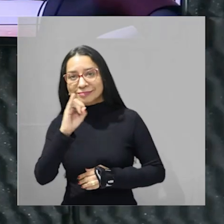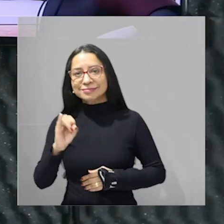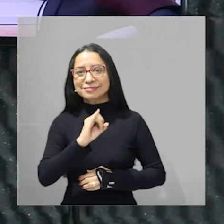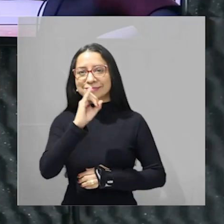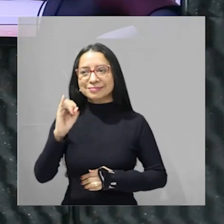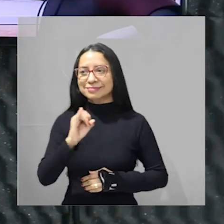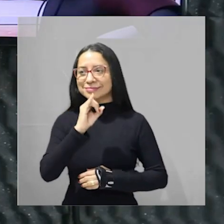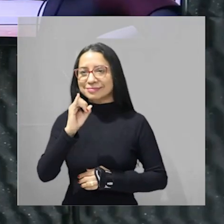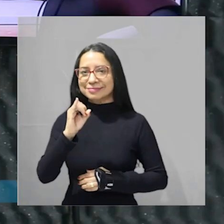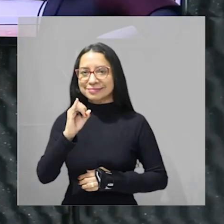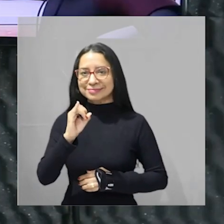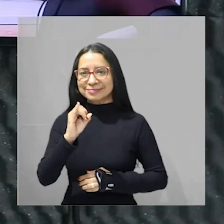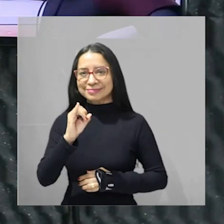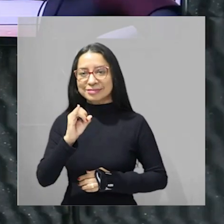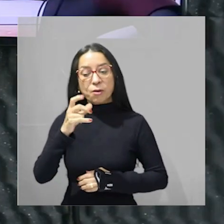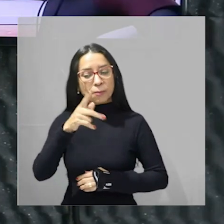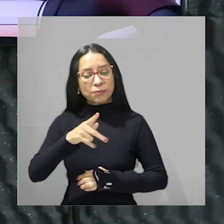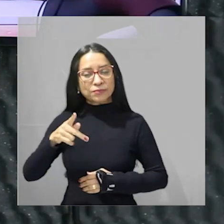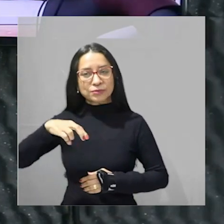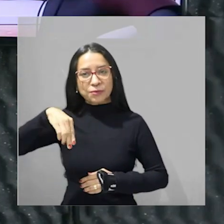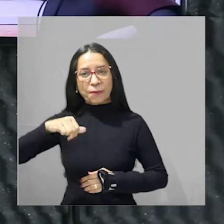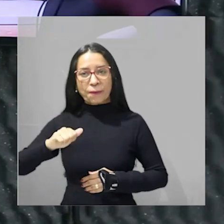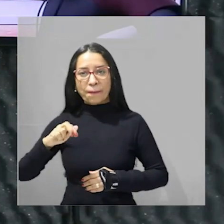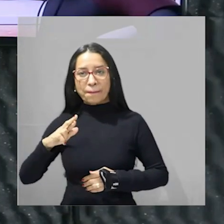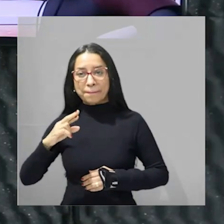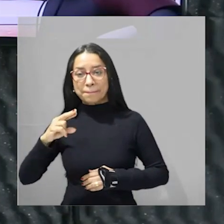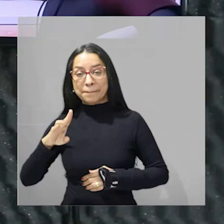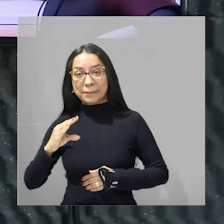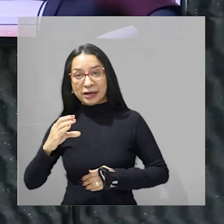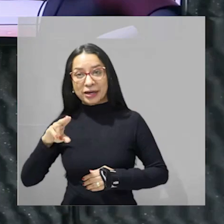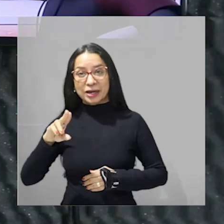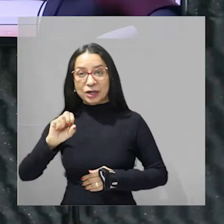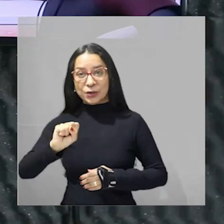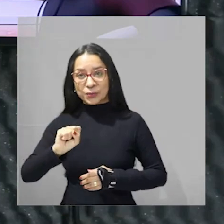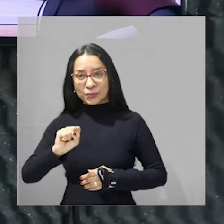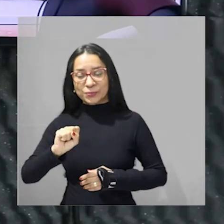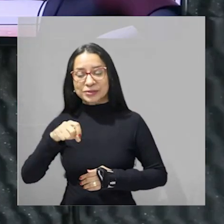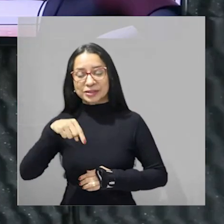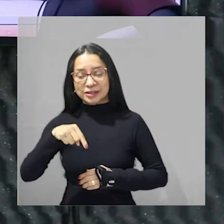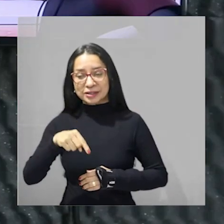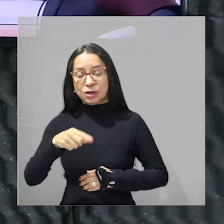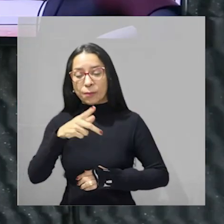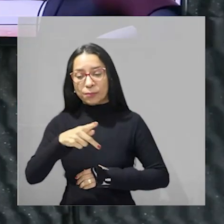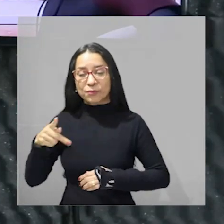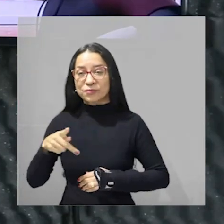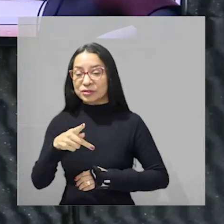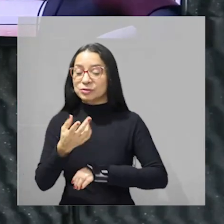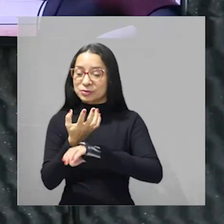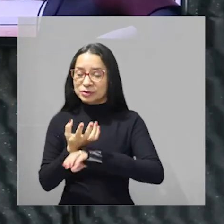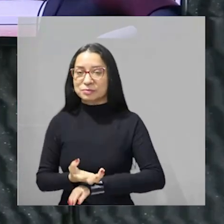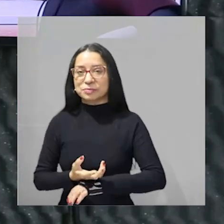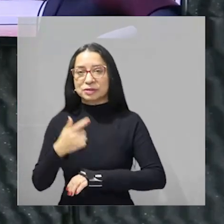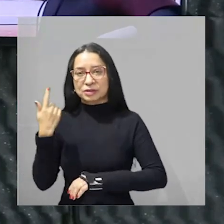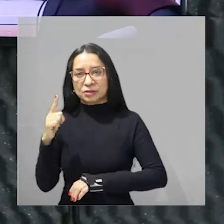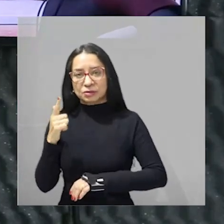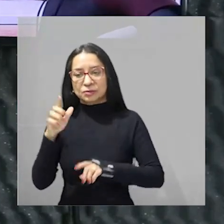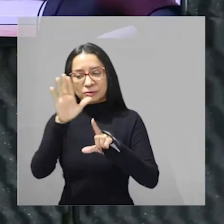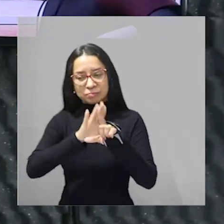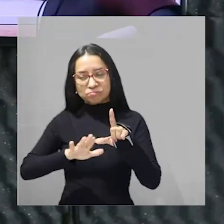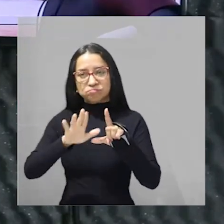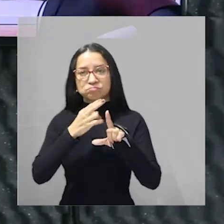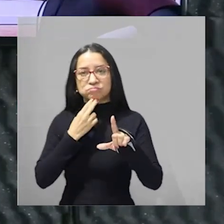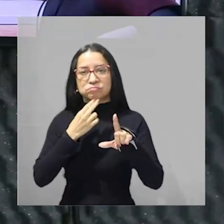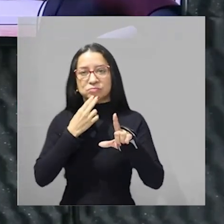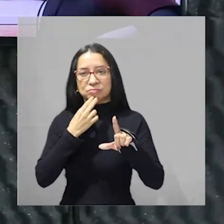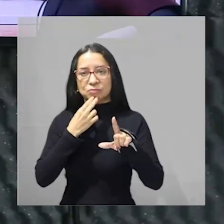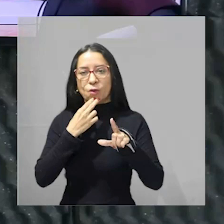Salve, salve galerinha! Professor Marcos Vinícius na área, teu professor de Geografia da plataforma Gonçalves Dias, para mais um